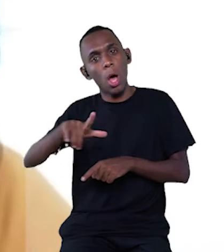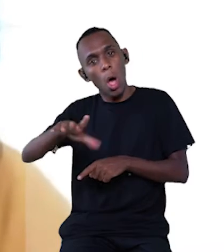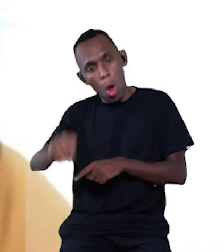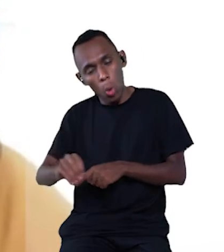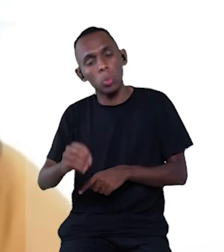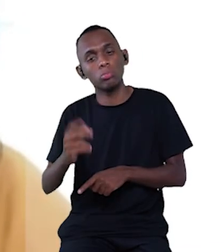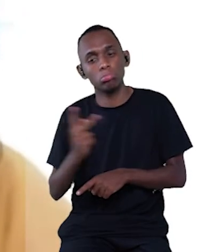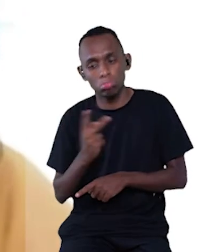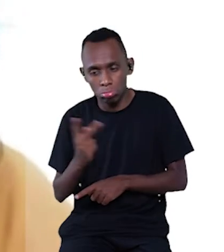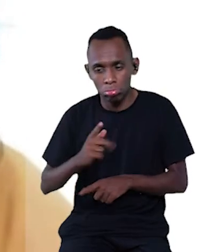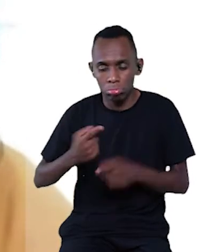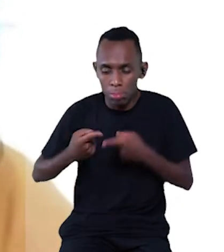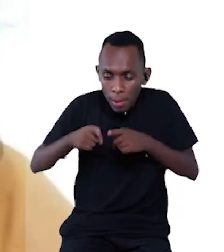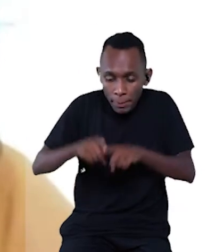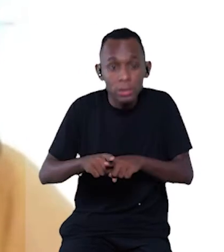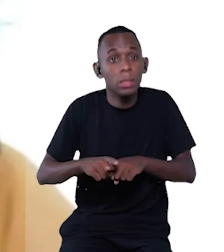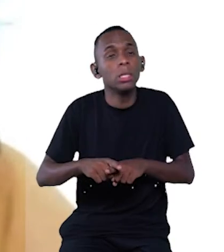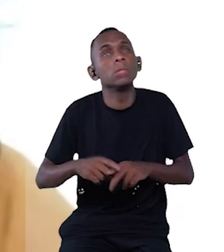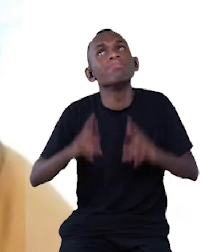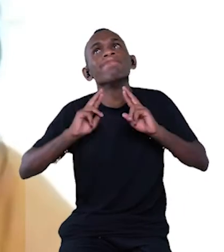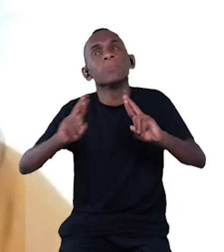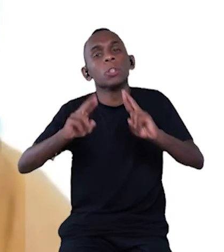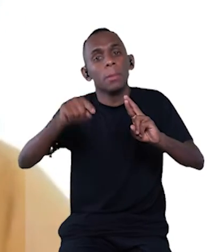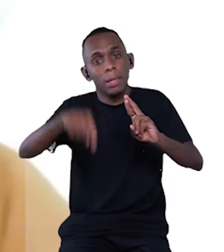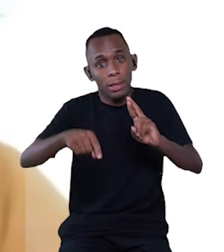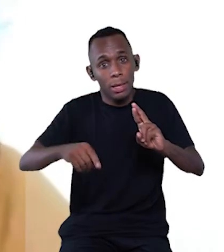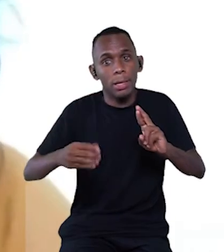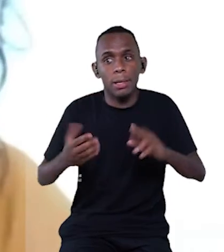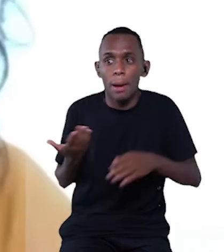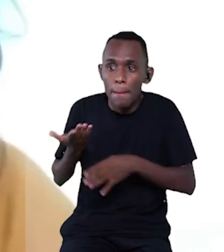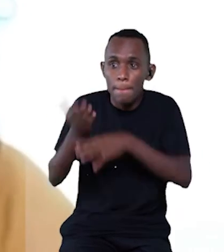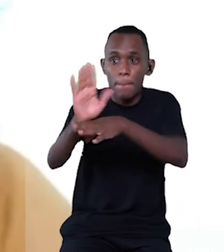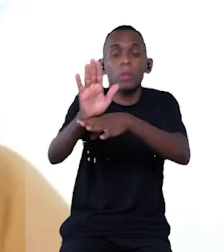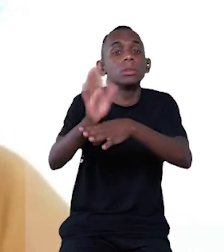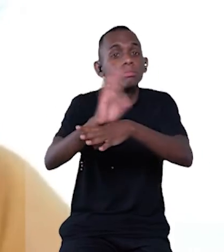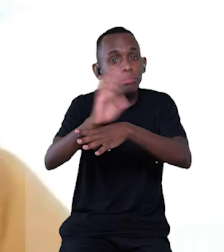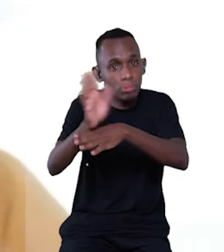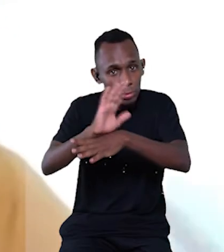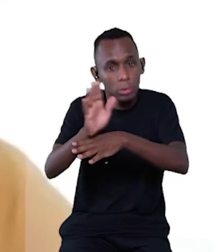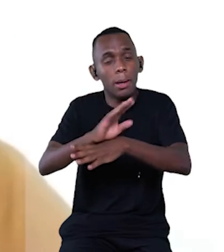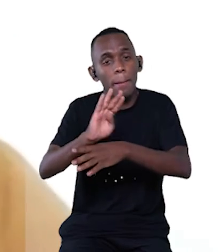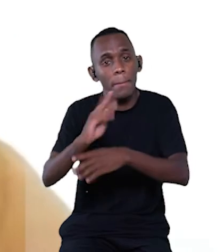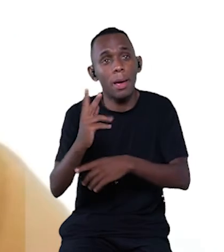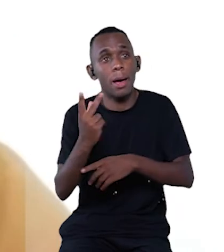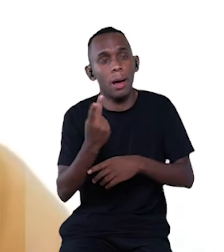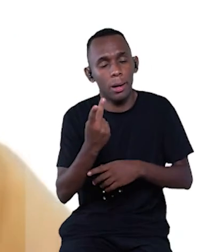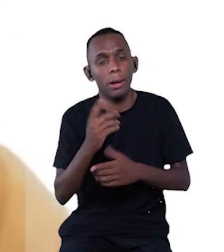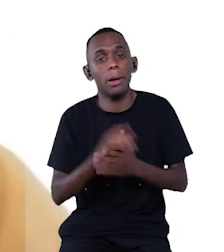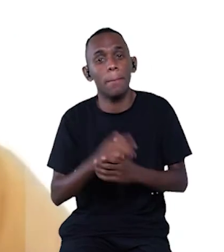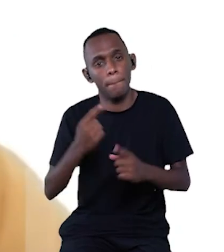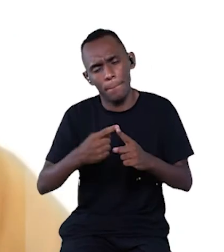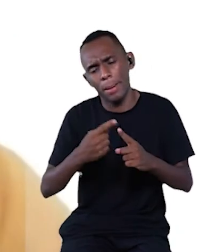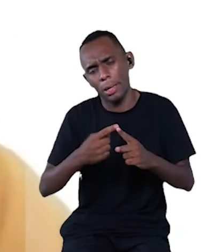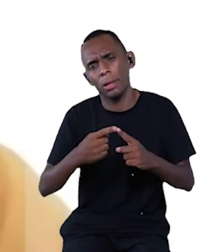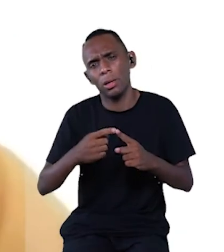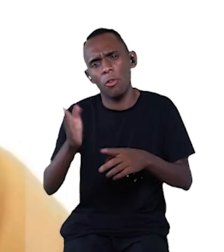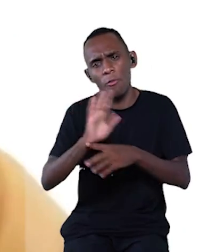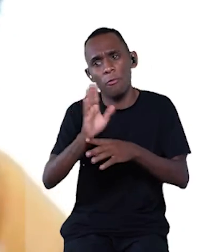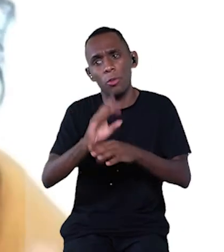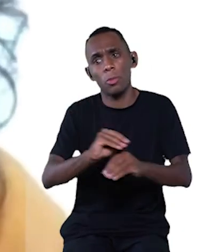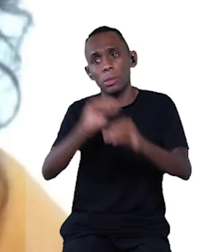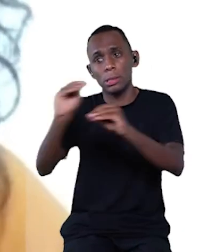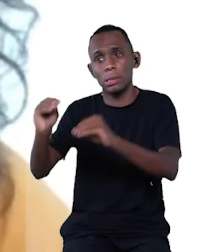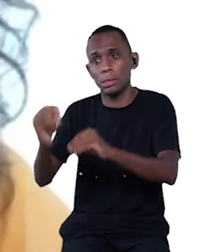nossa também, e a gente pretende rodar aqui em Belo Horizonte. O Selvagem se passa no Vale de